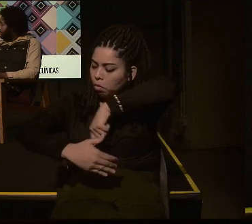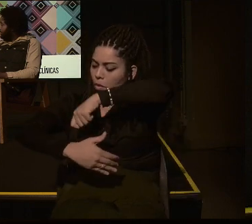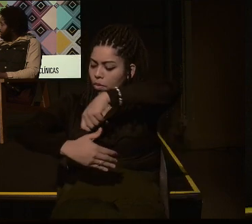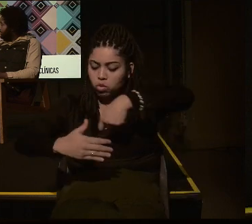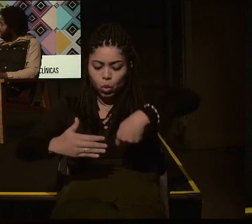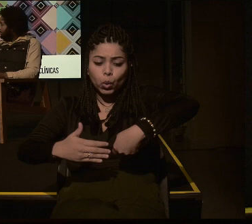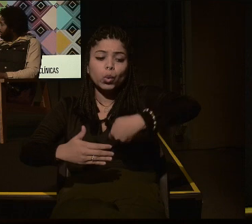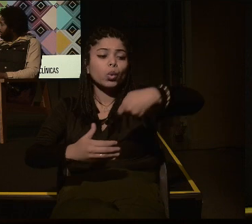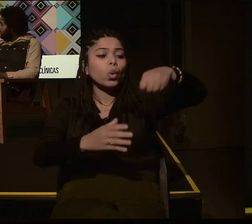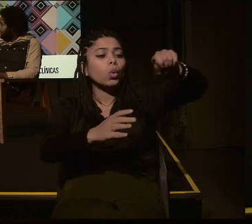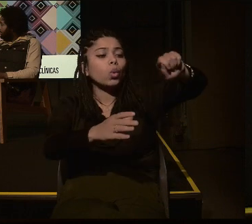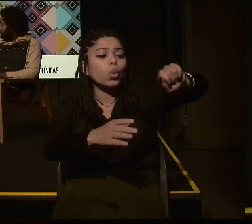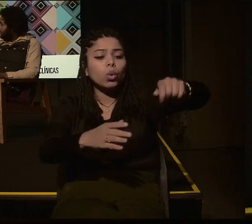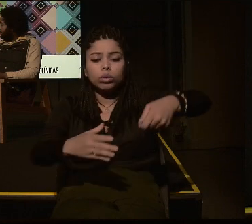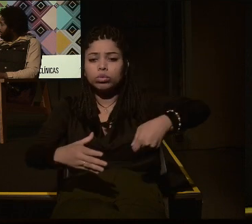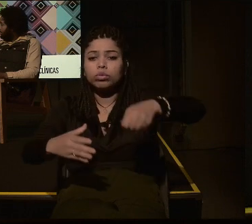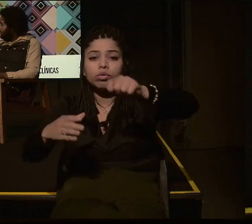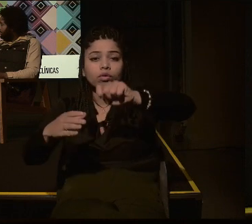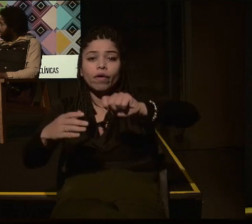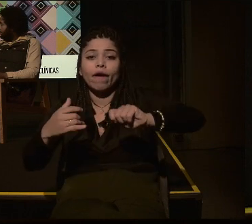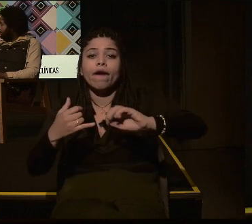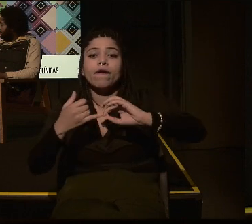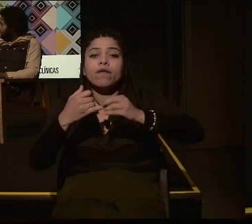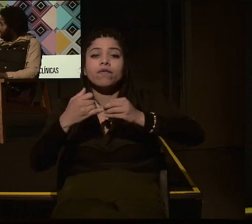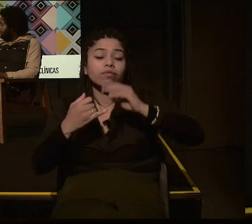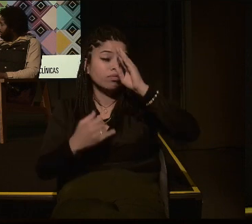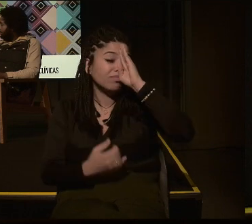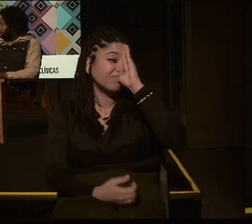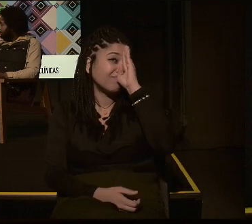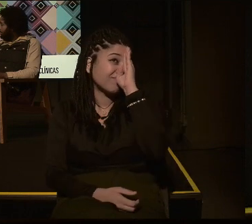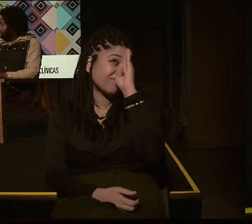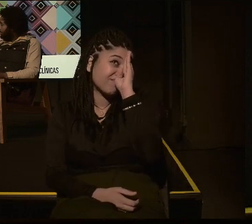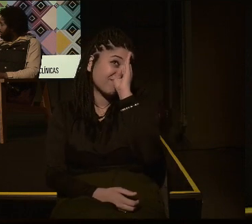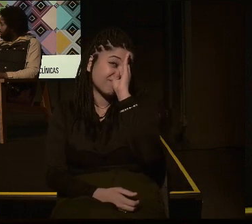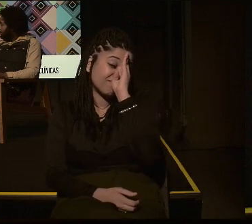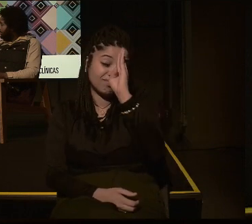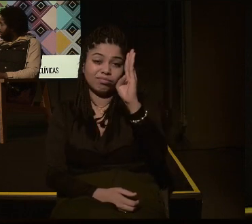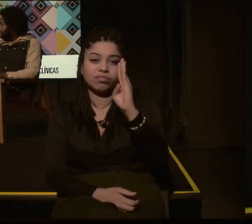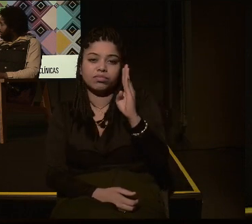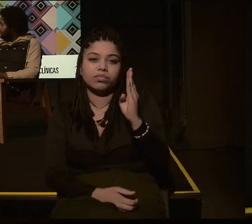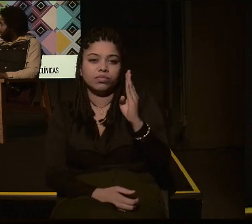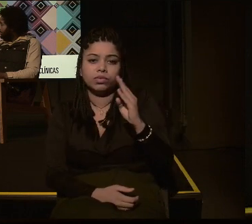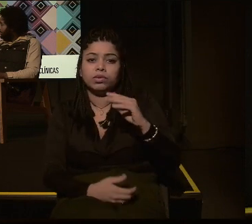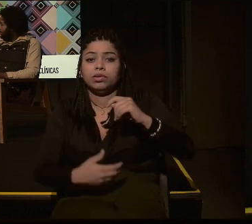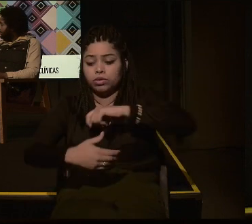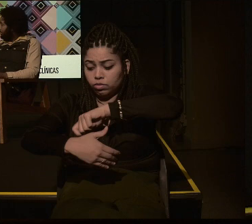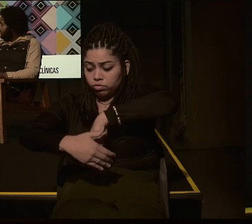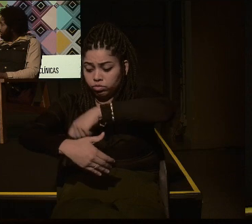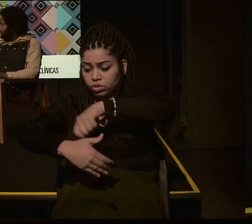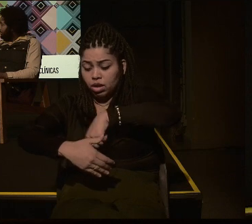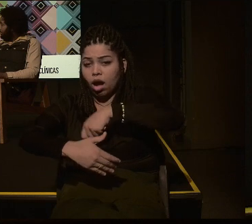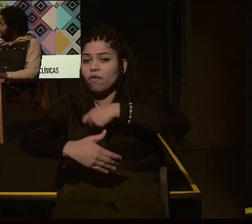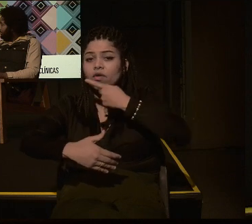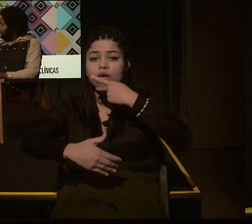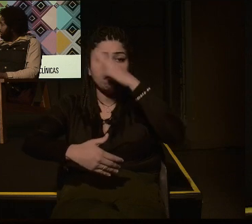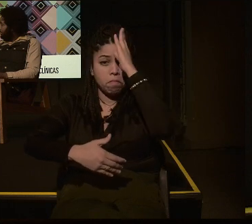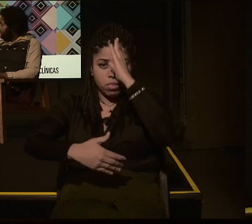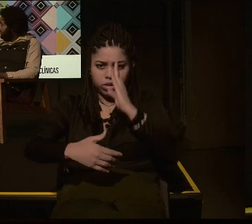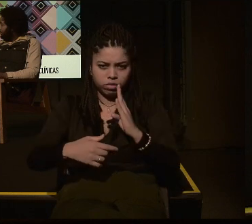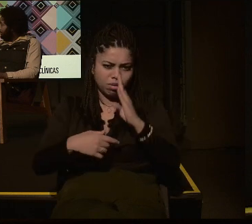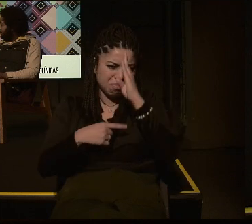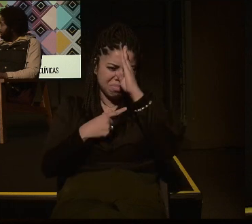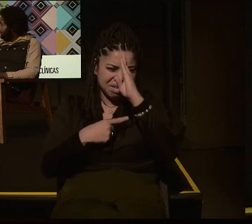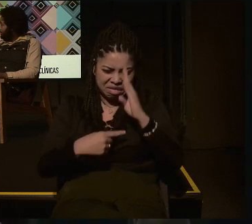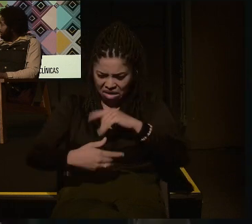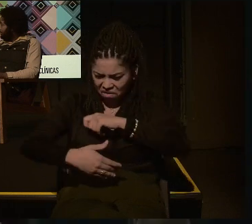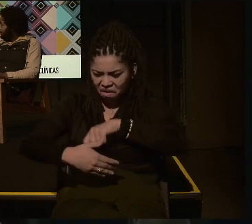Isso se torna o principal prato da gastronomia, dita gastronomia brasileira, que é um absurdo,